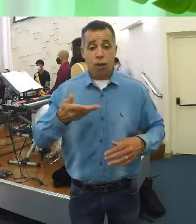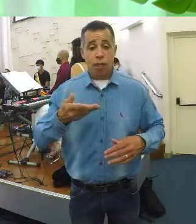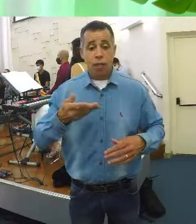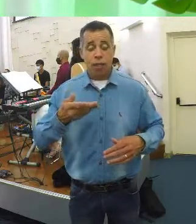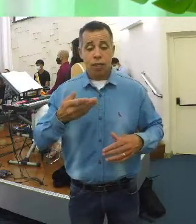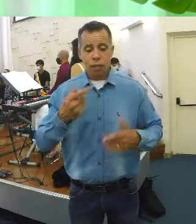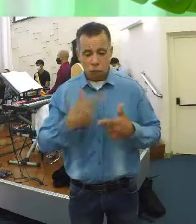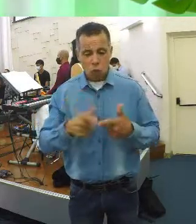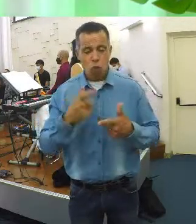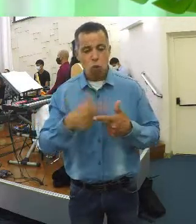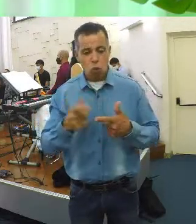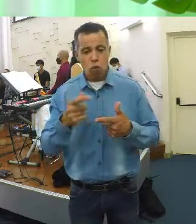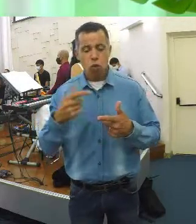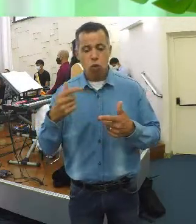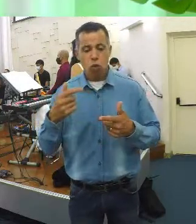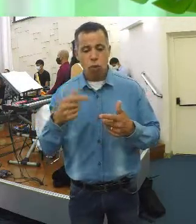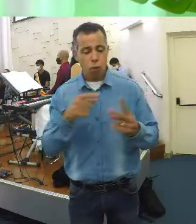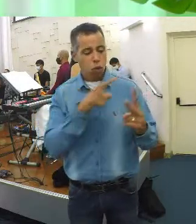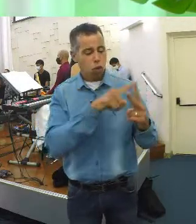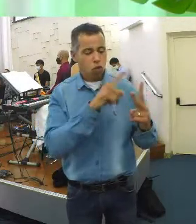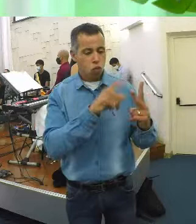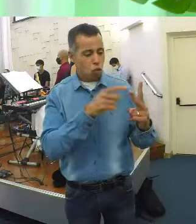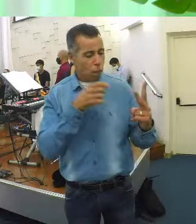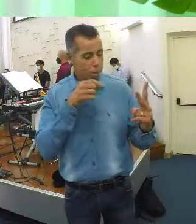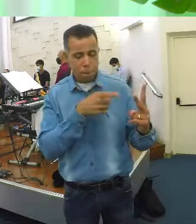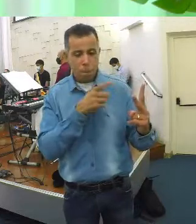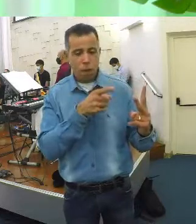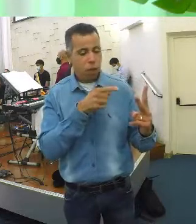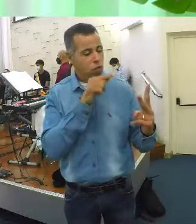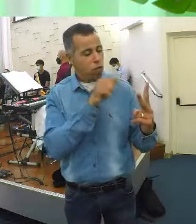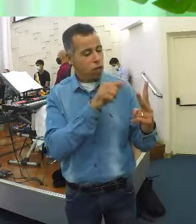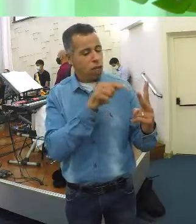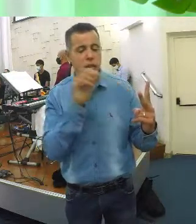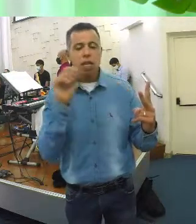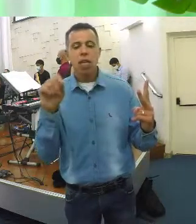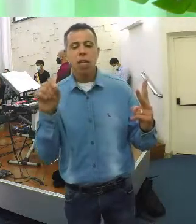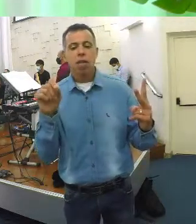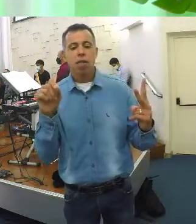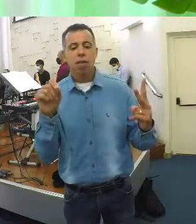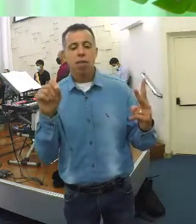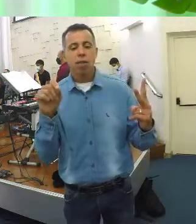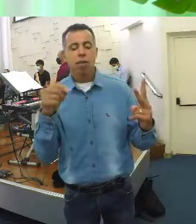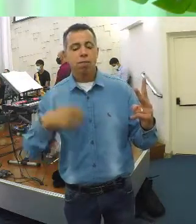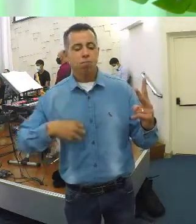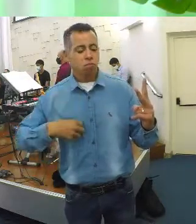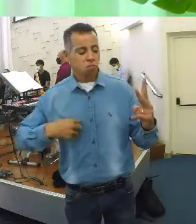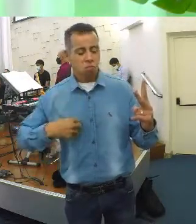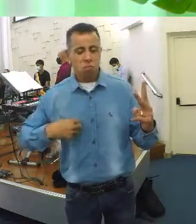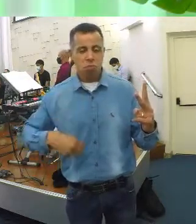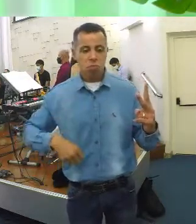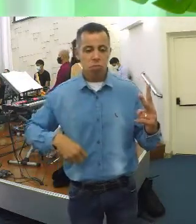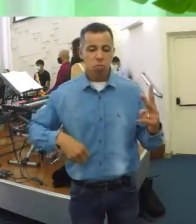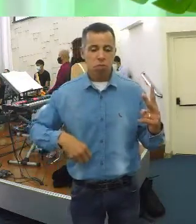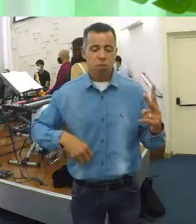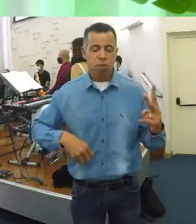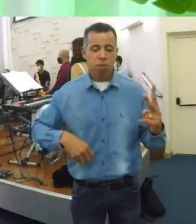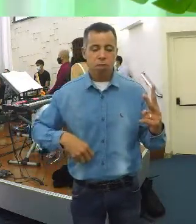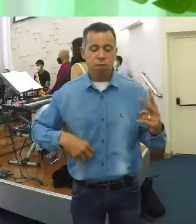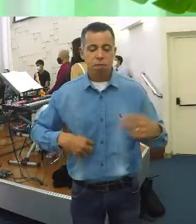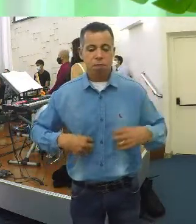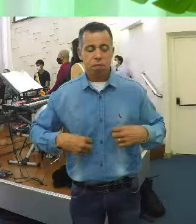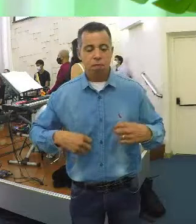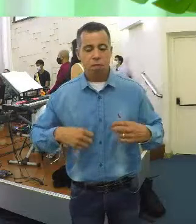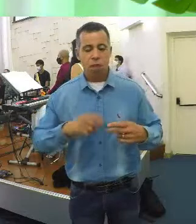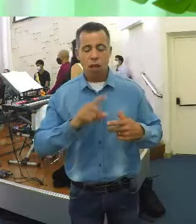sob perseguição, sob rejeição, mas o que decidiram fazer? Sacudir o pó dos pés, saírem